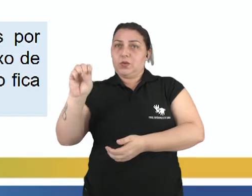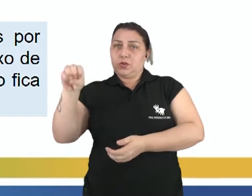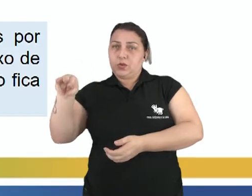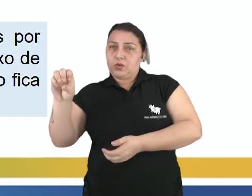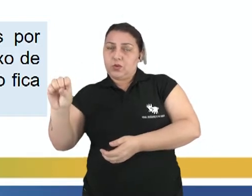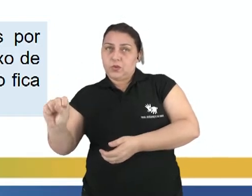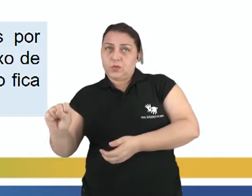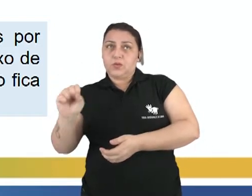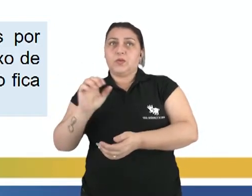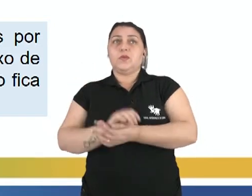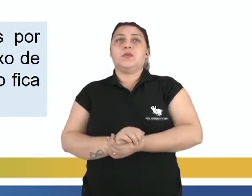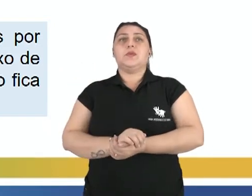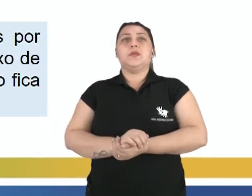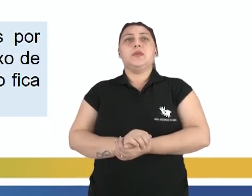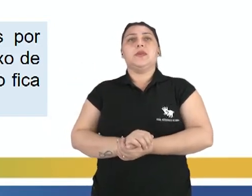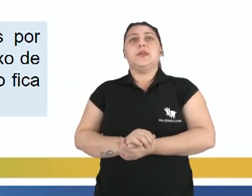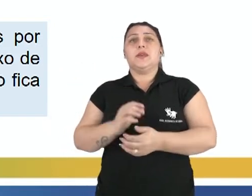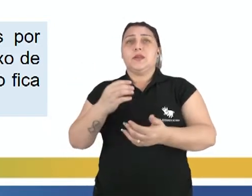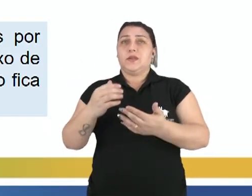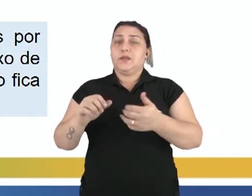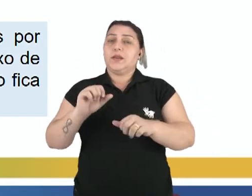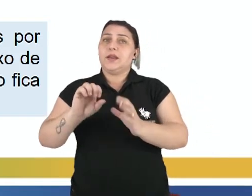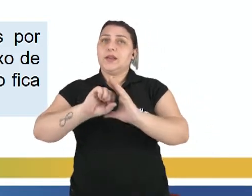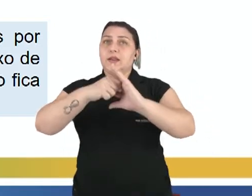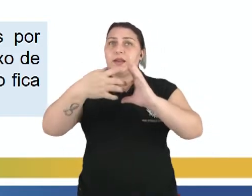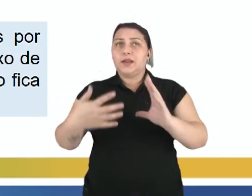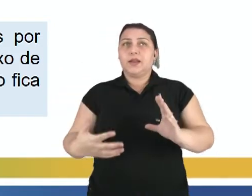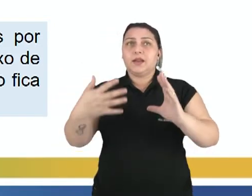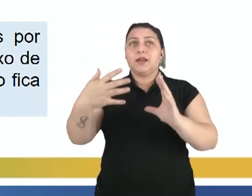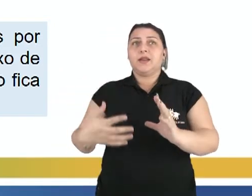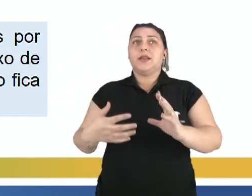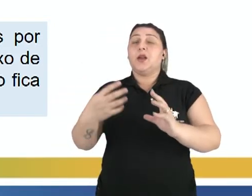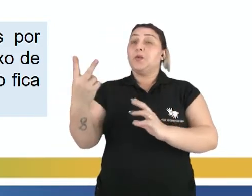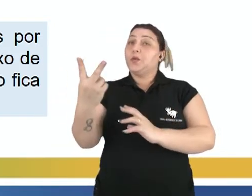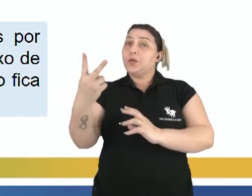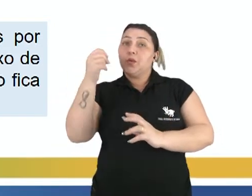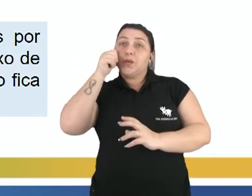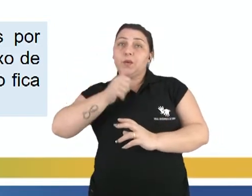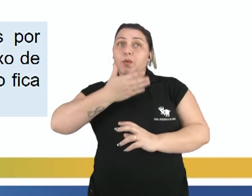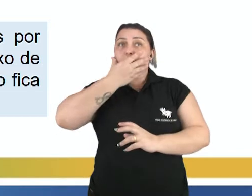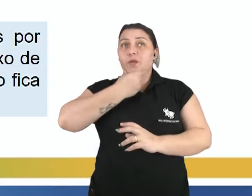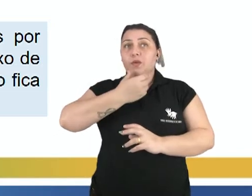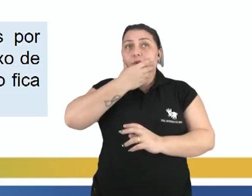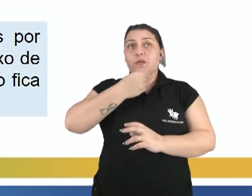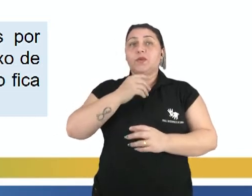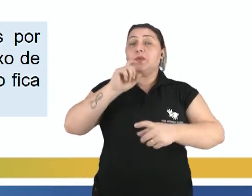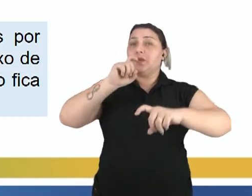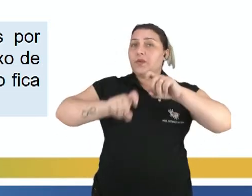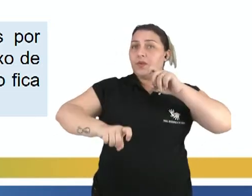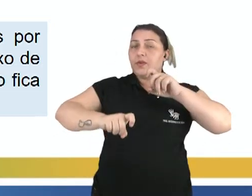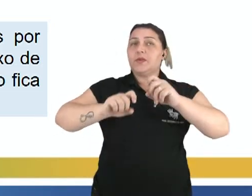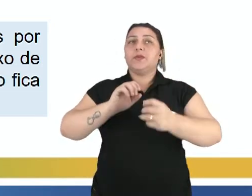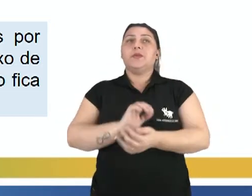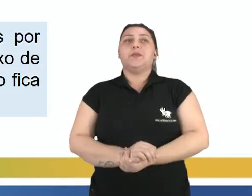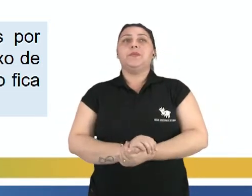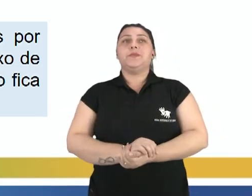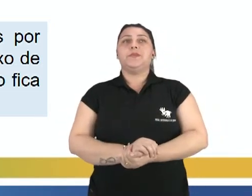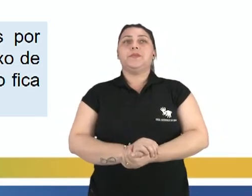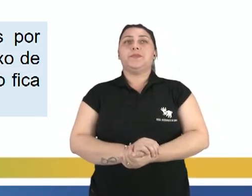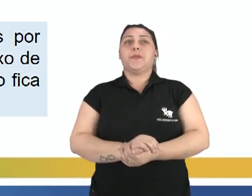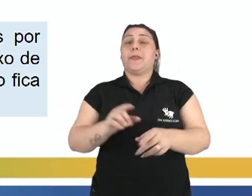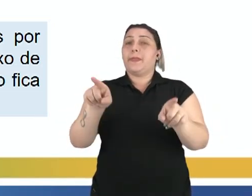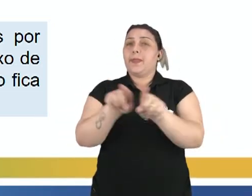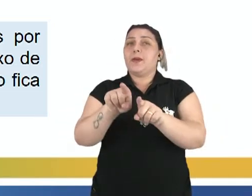Os cromossomos autossômicos, eles são relacionados com, nesse caso, com as características comuns aos dois